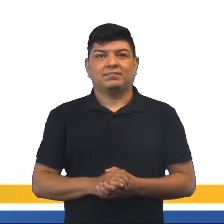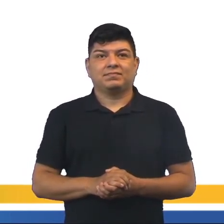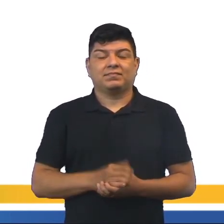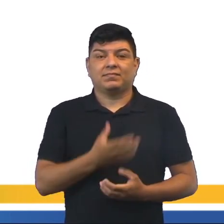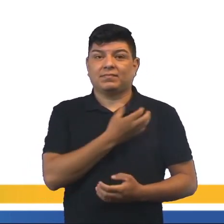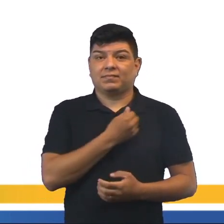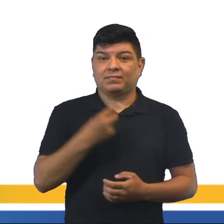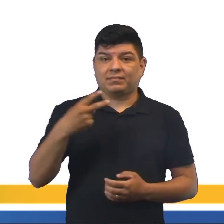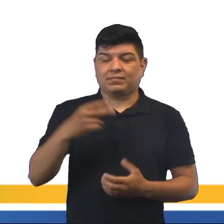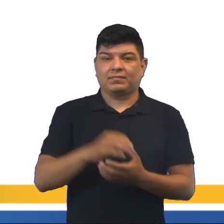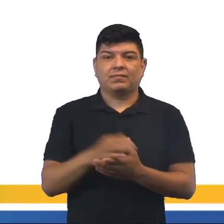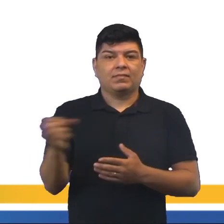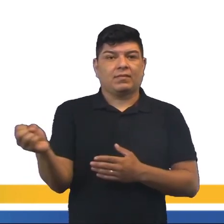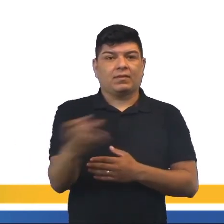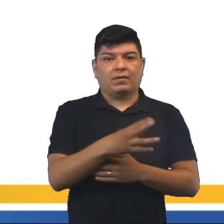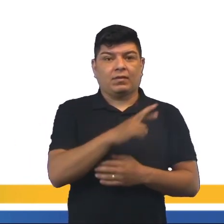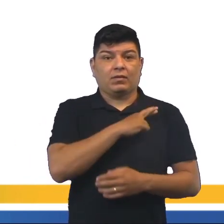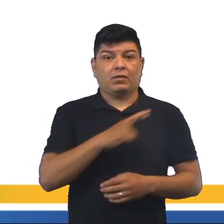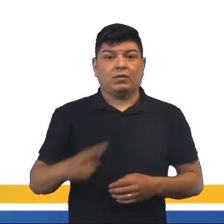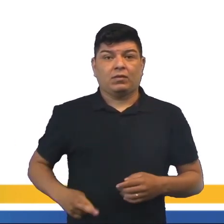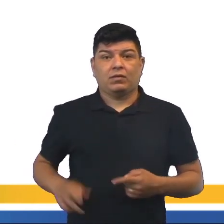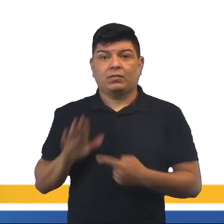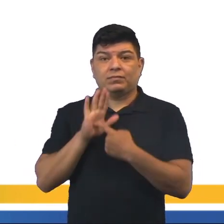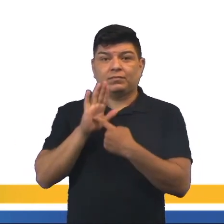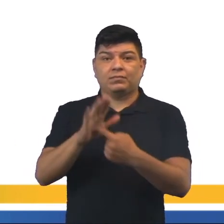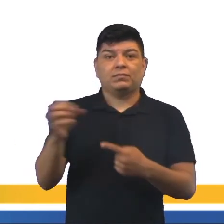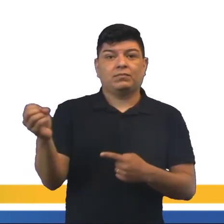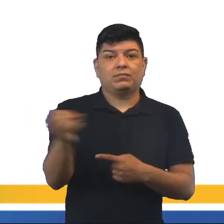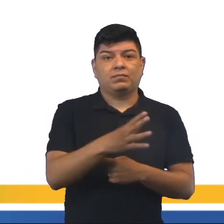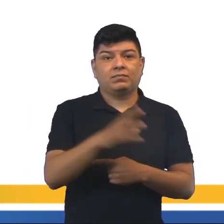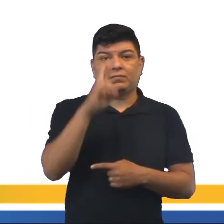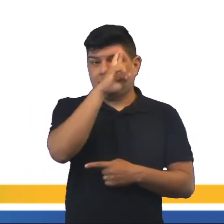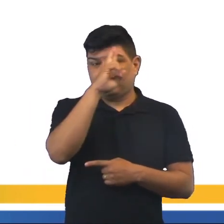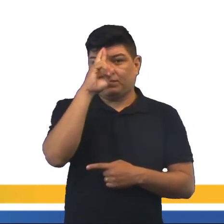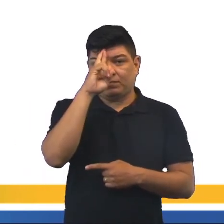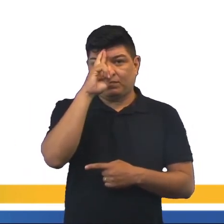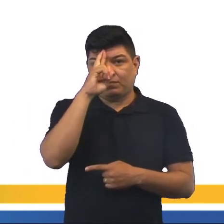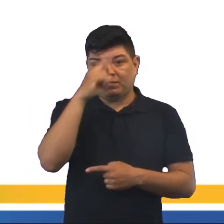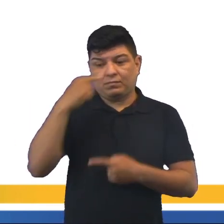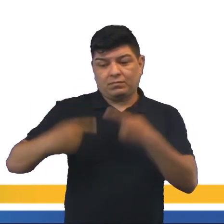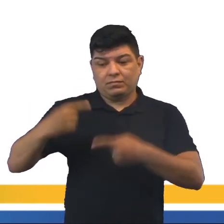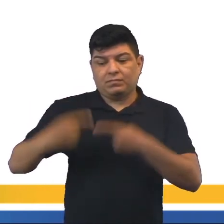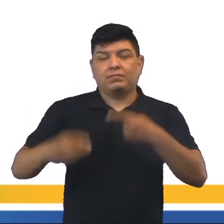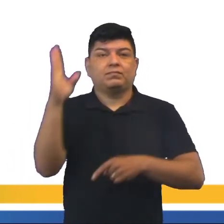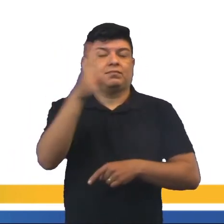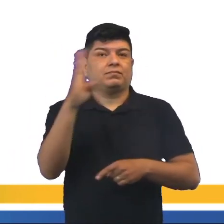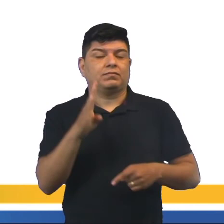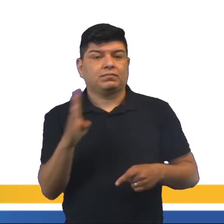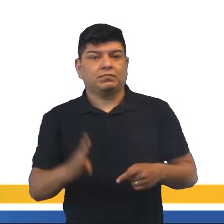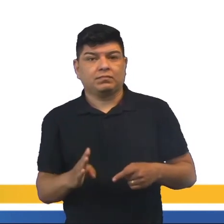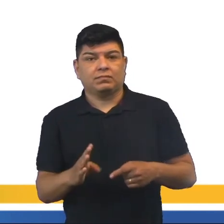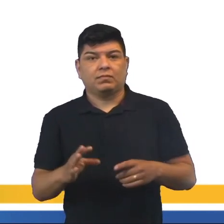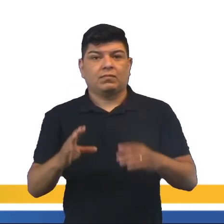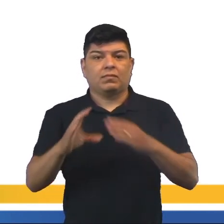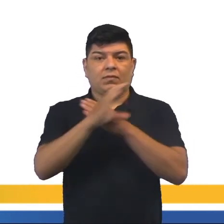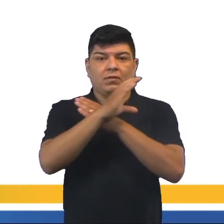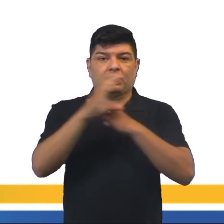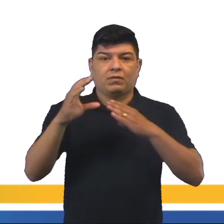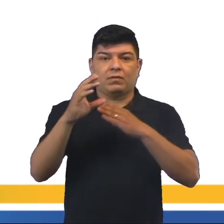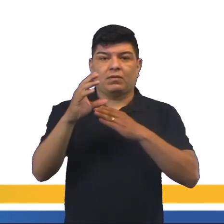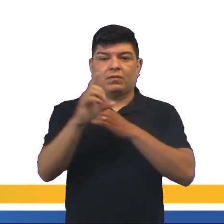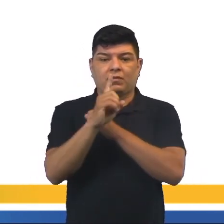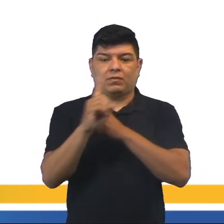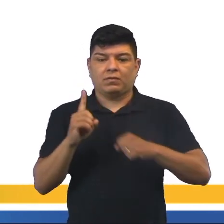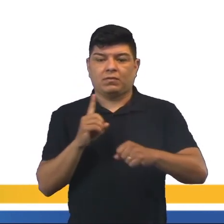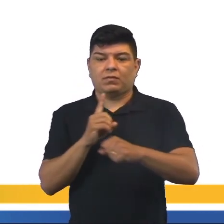A nova República representa uma nova fase da história política brasileira, marcada pela confiança da